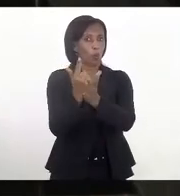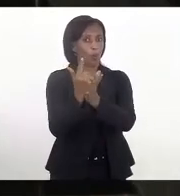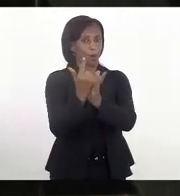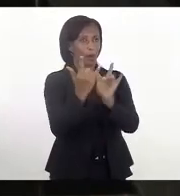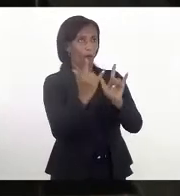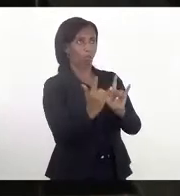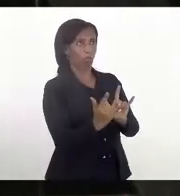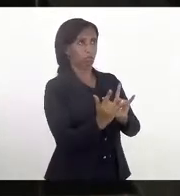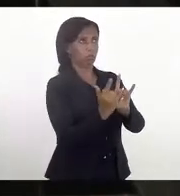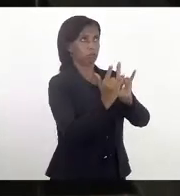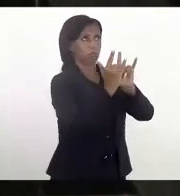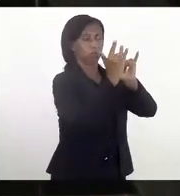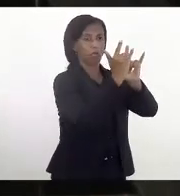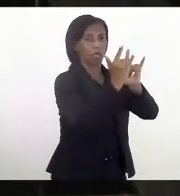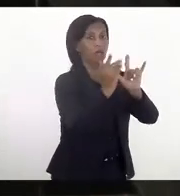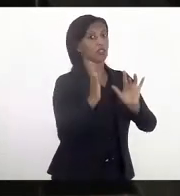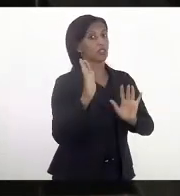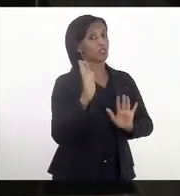Estado